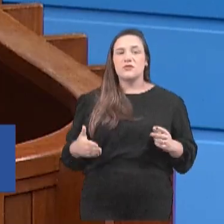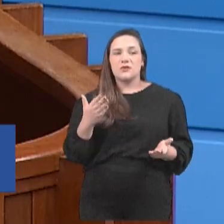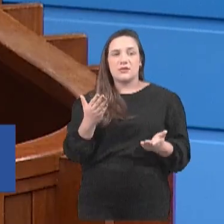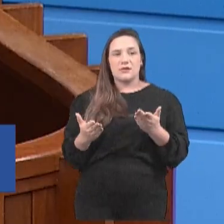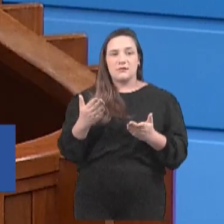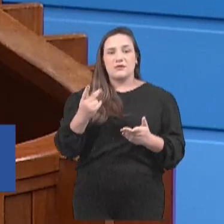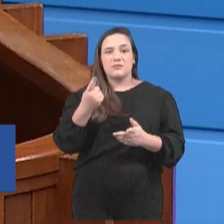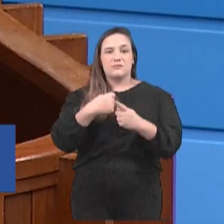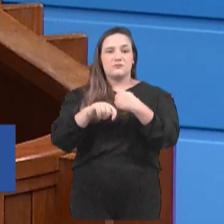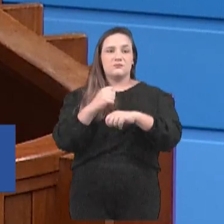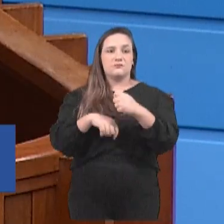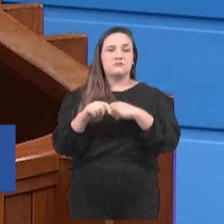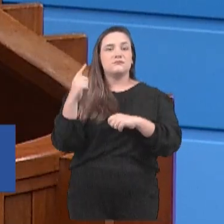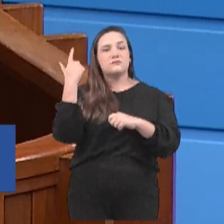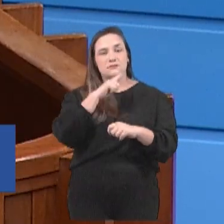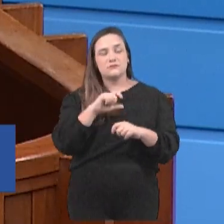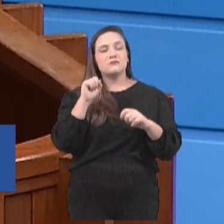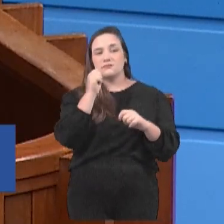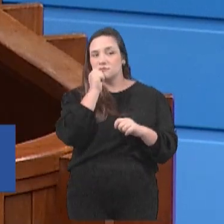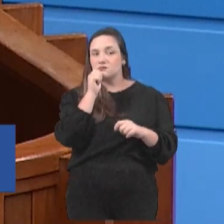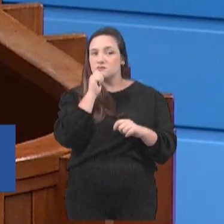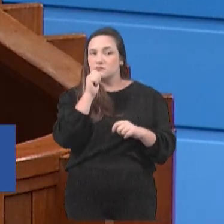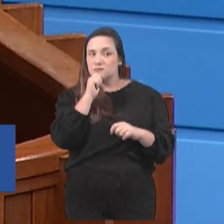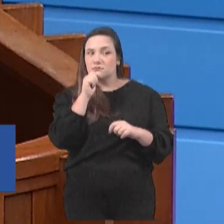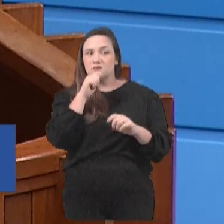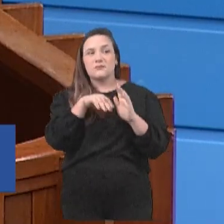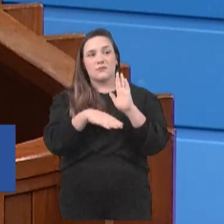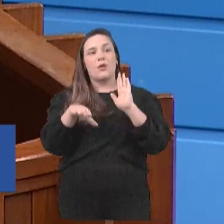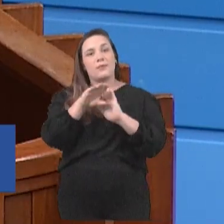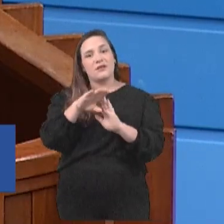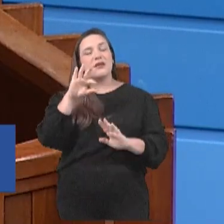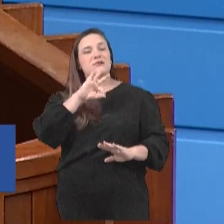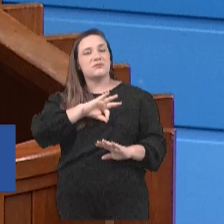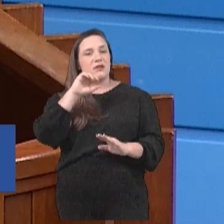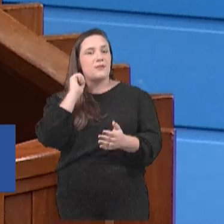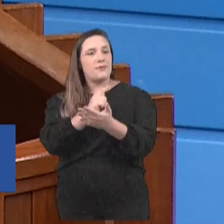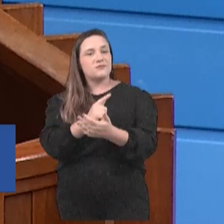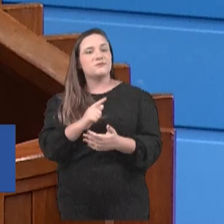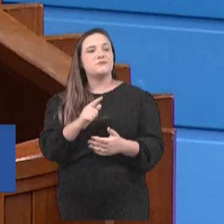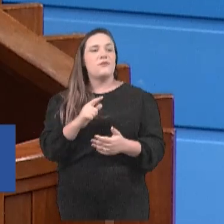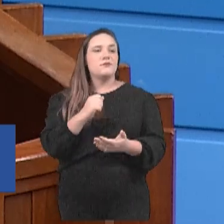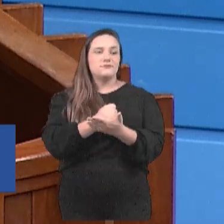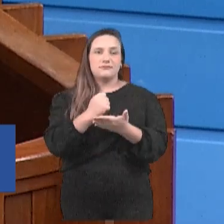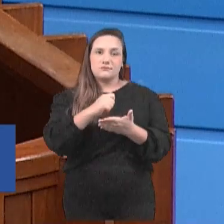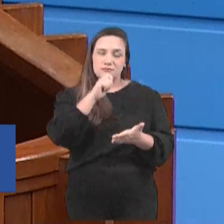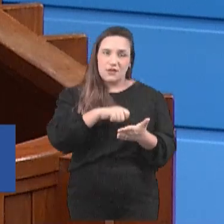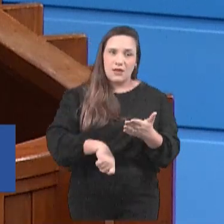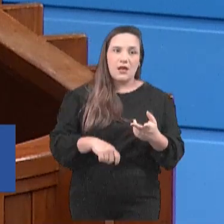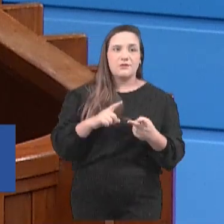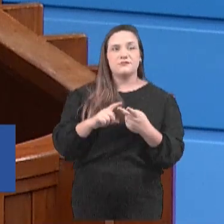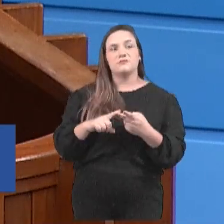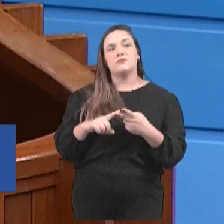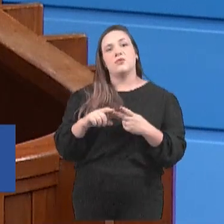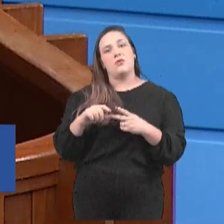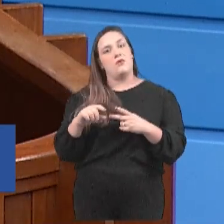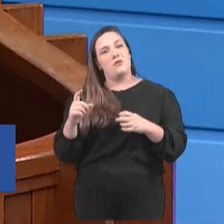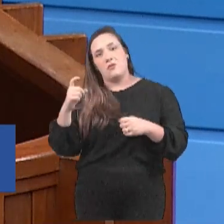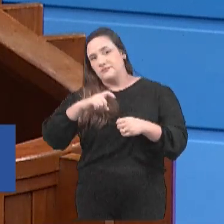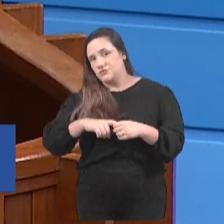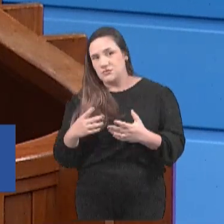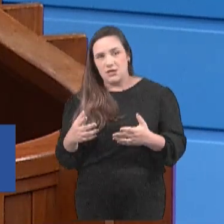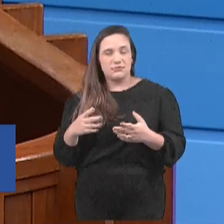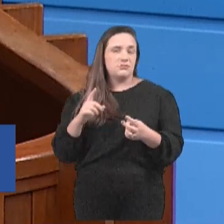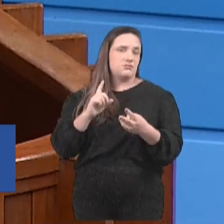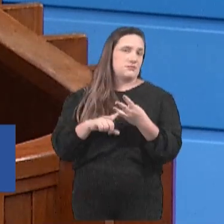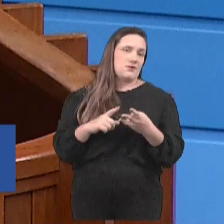e consegue manter esse reajuste a todos os servidores, contratados, comissionados, servidores públicos estáveis. Então, mais uma